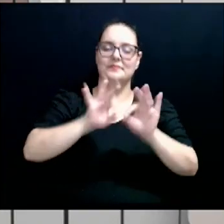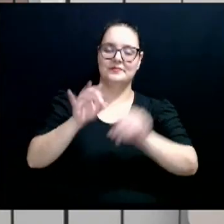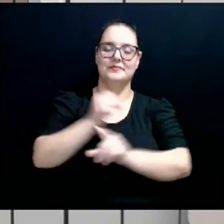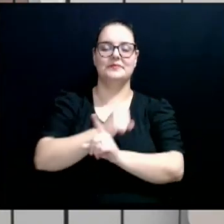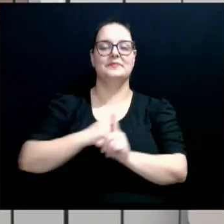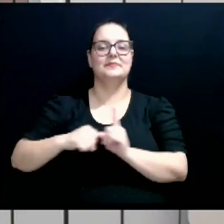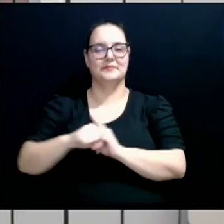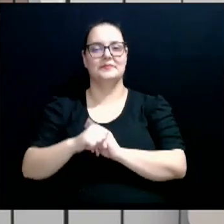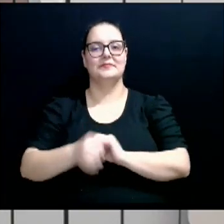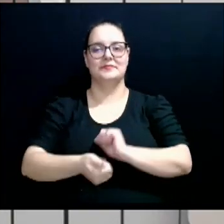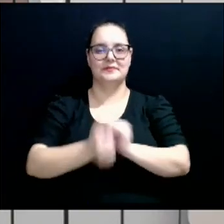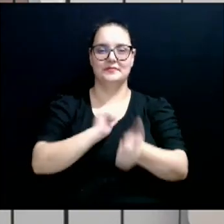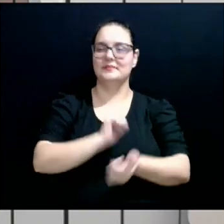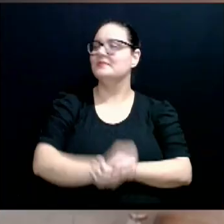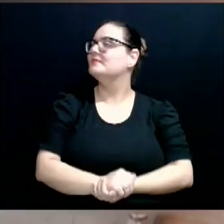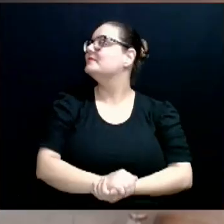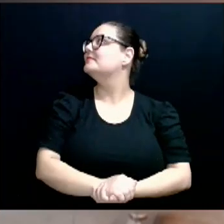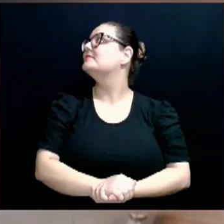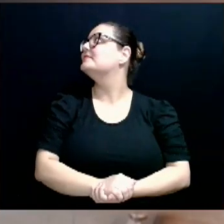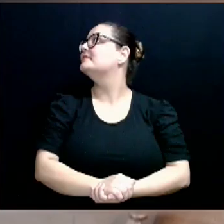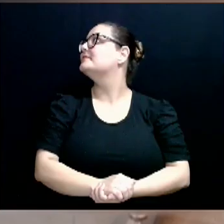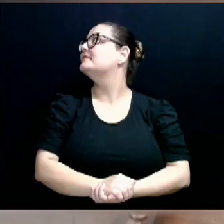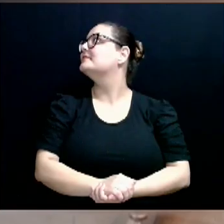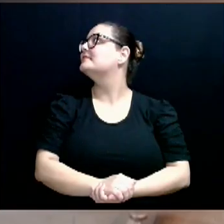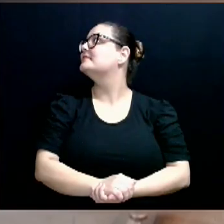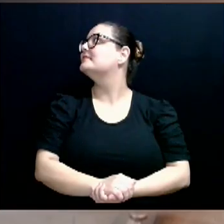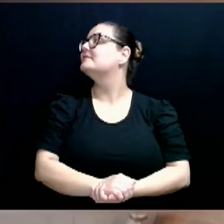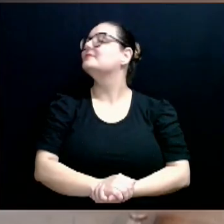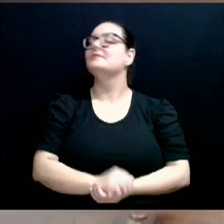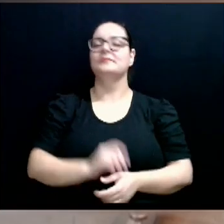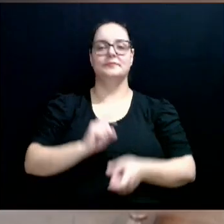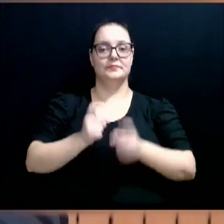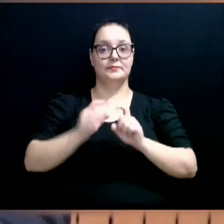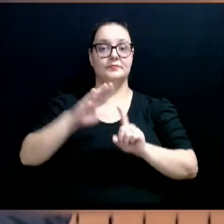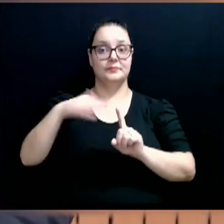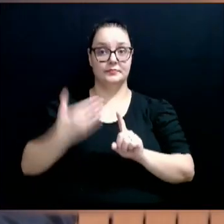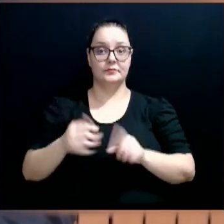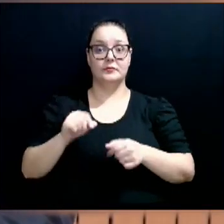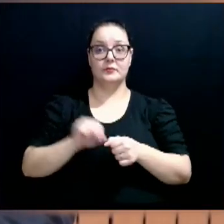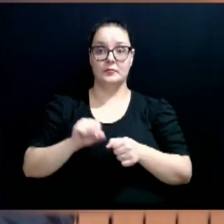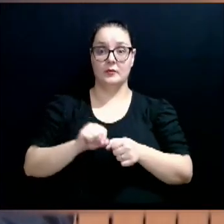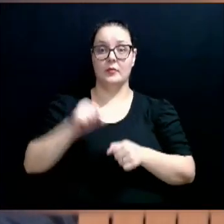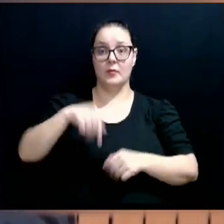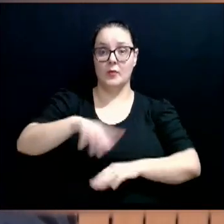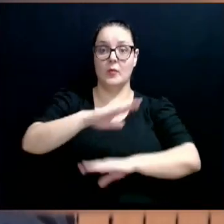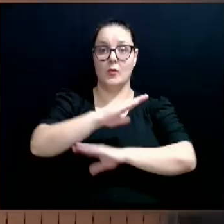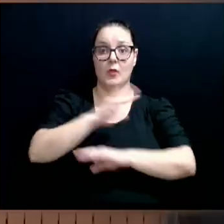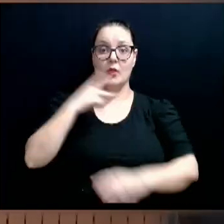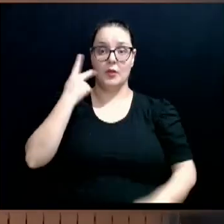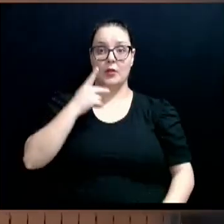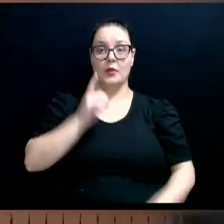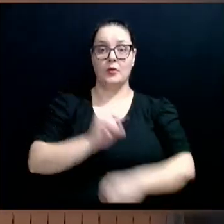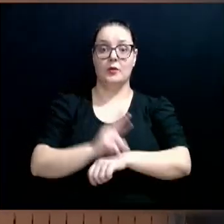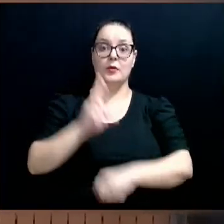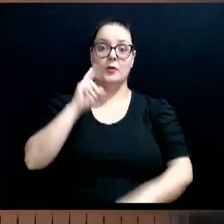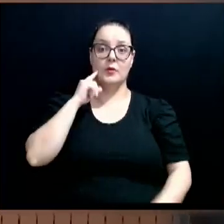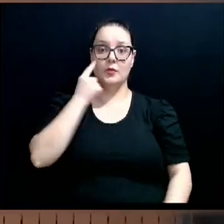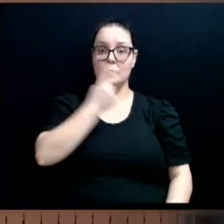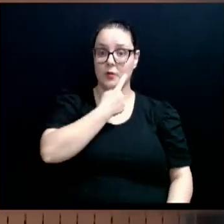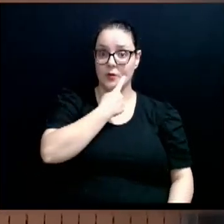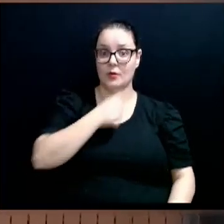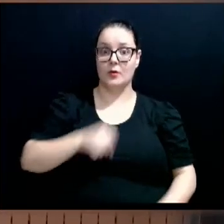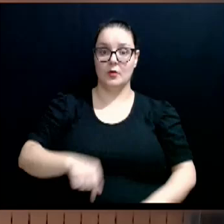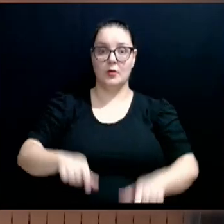esportivos. Em reunião solene realizada na Câmara, o vereador Dr. Ianco entregou o título